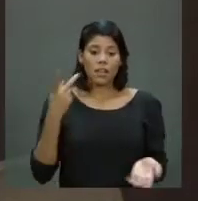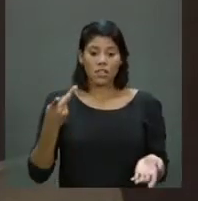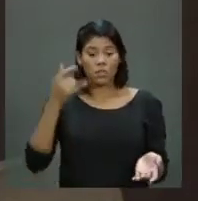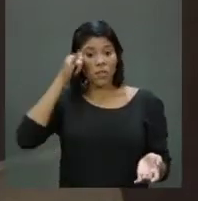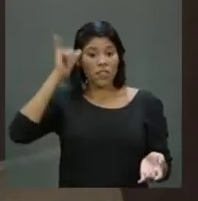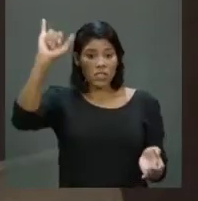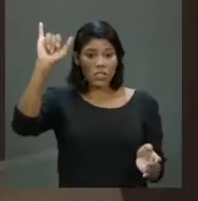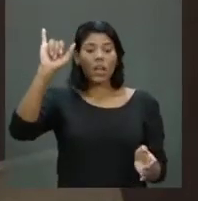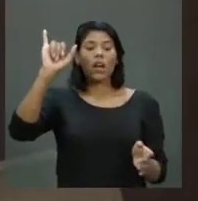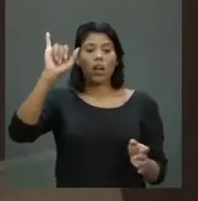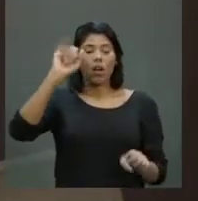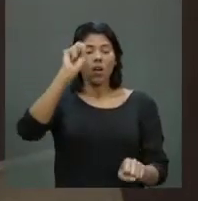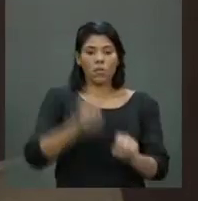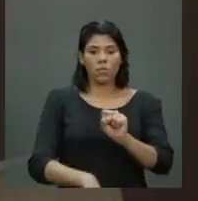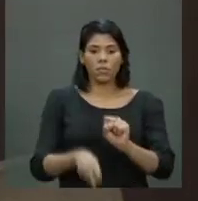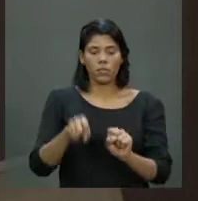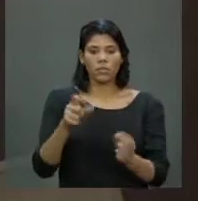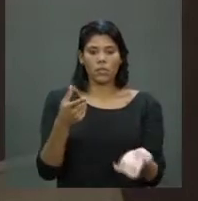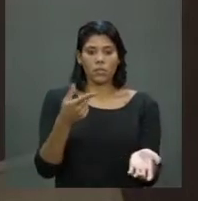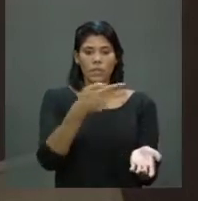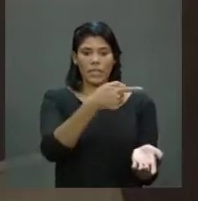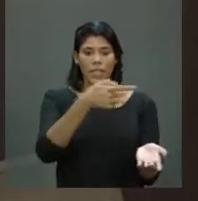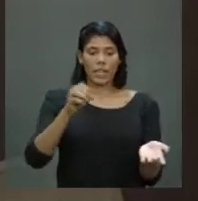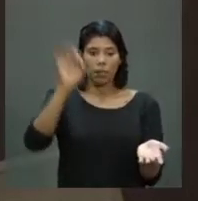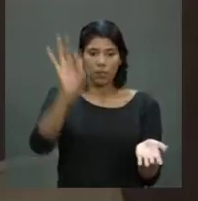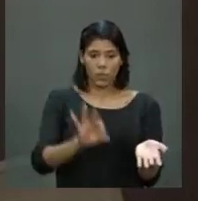adolescentes contra adolescentes